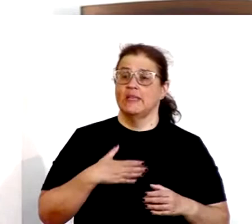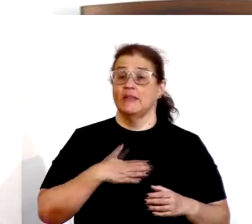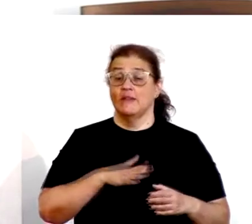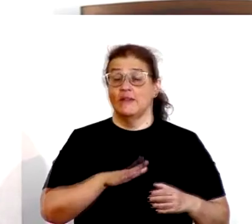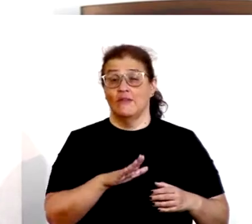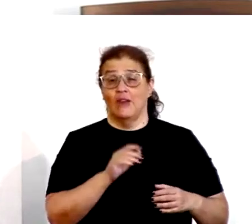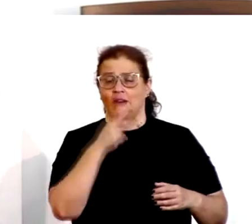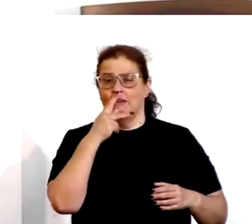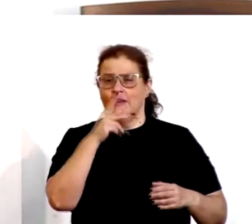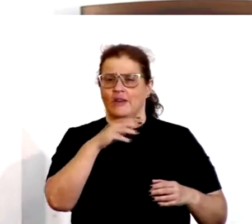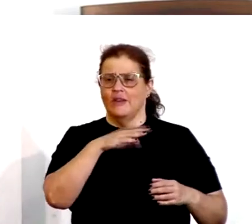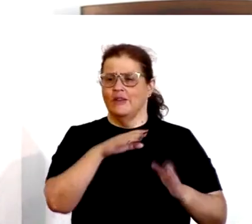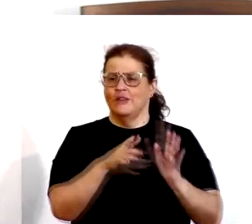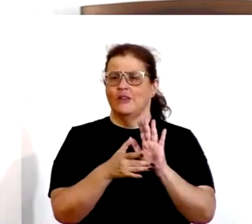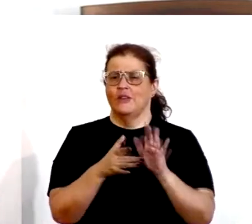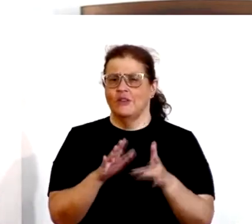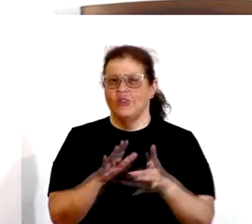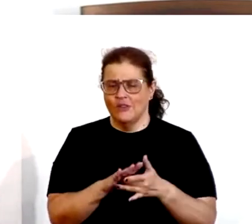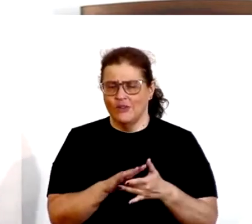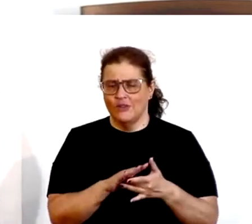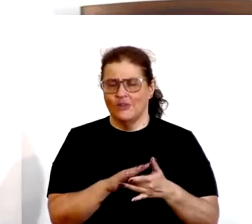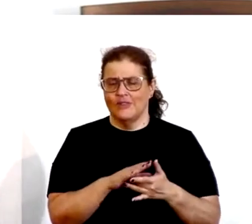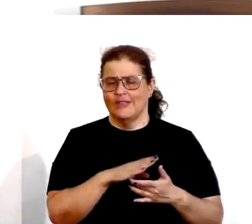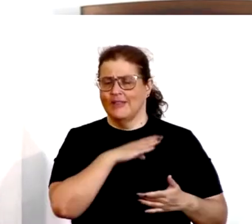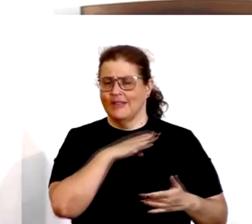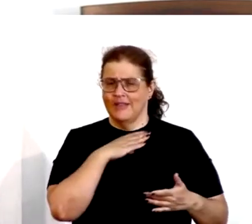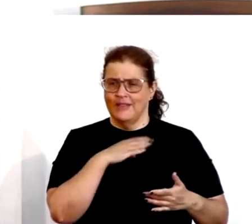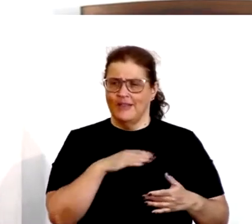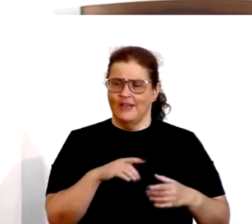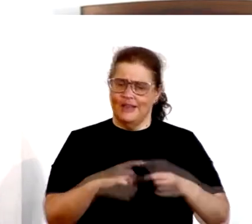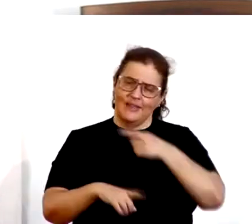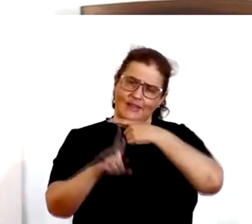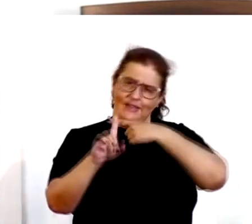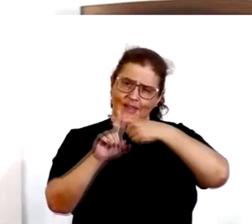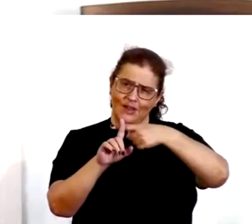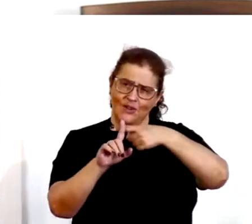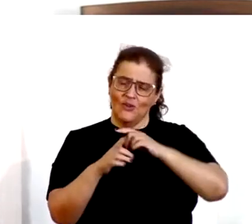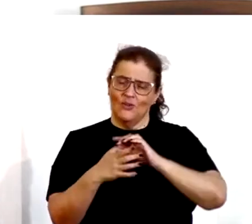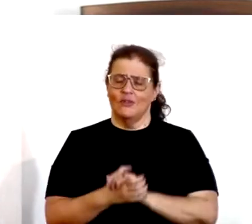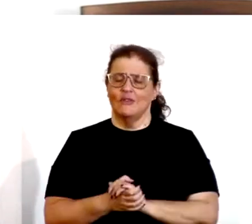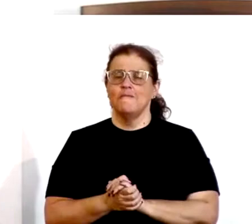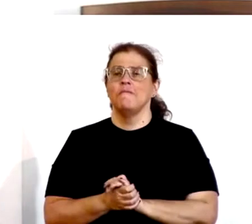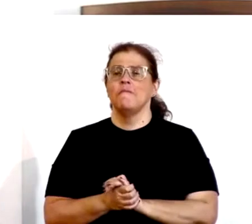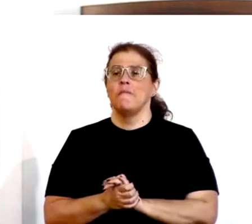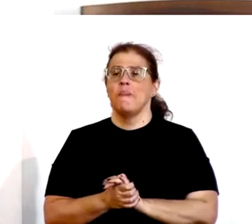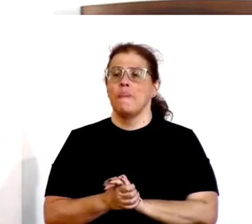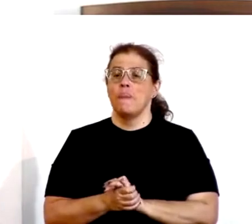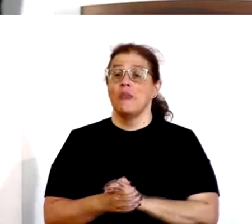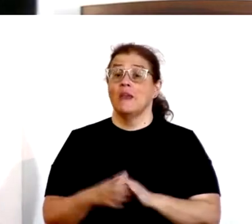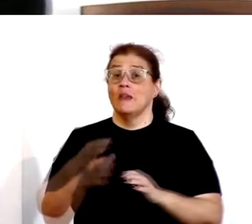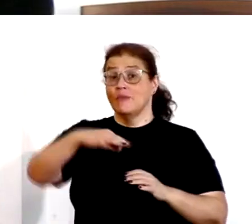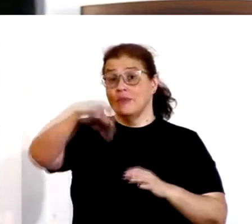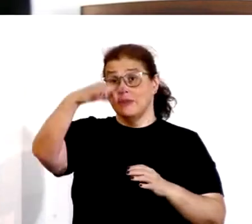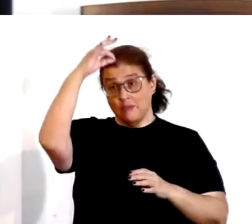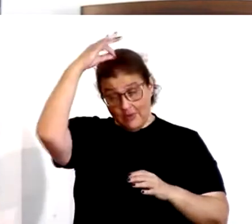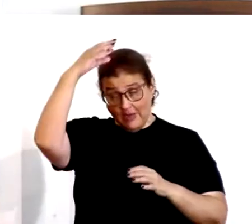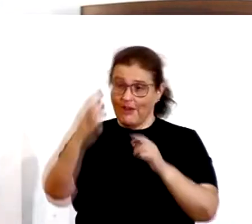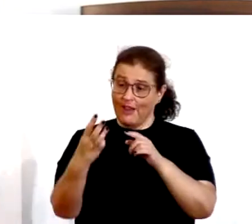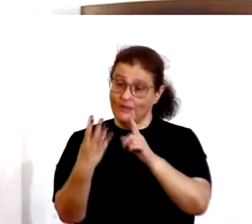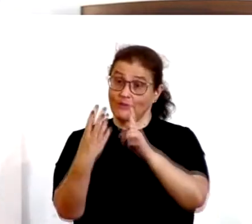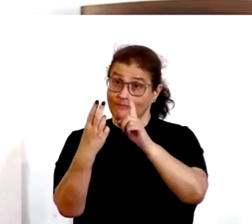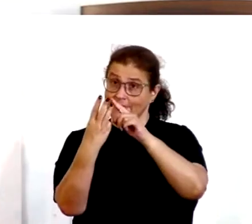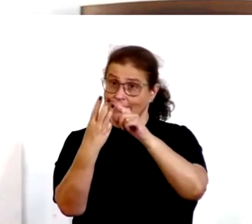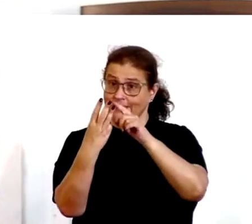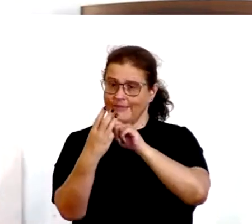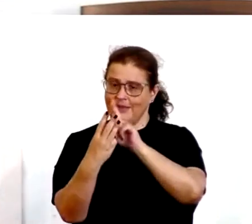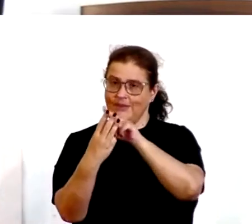cruz, mas quem aplica toda essa obra no nosso coração é o Espírito Santo, que passa a habitar em nós. E esse Espírito Santo não apenas vem